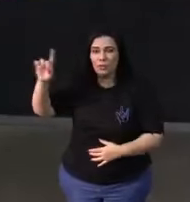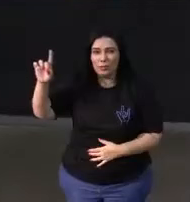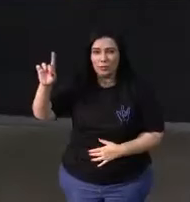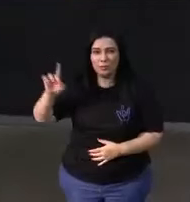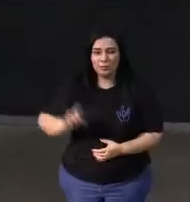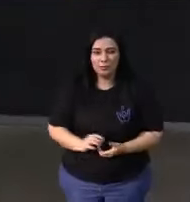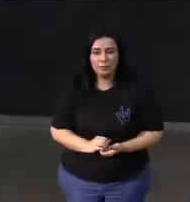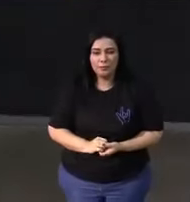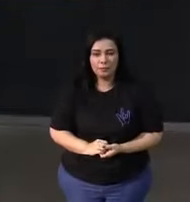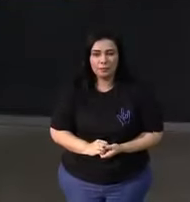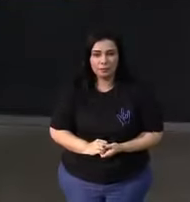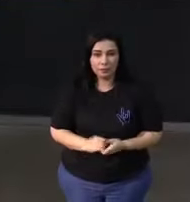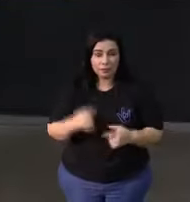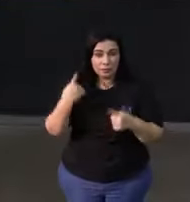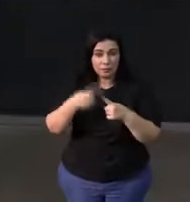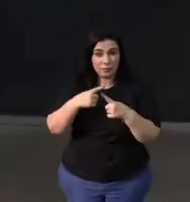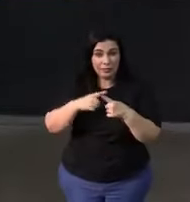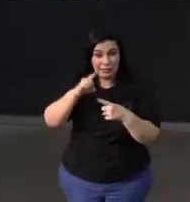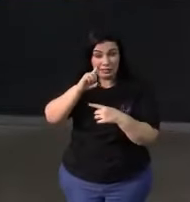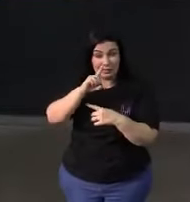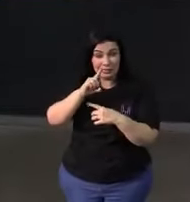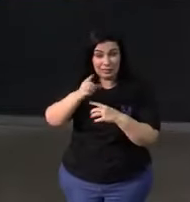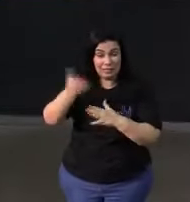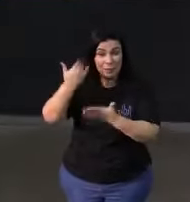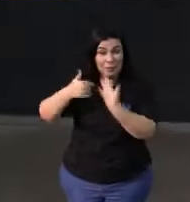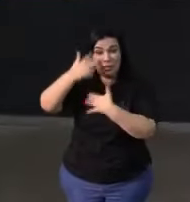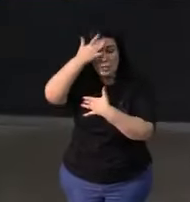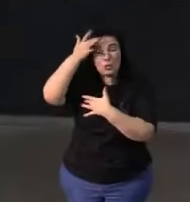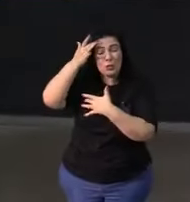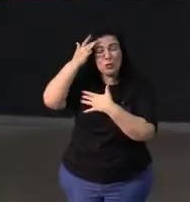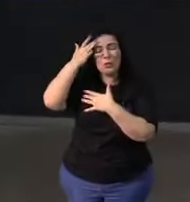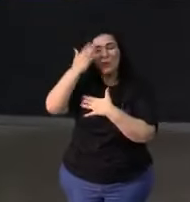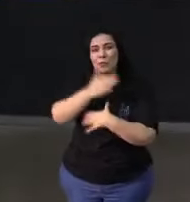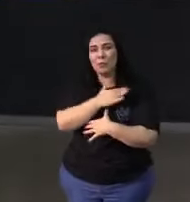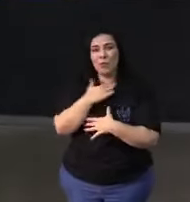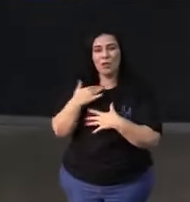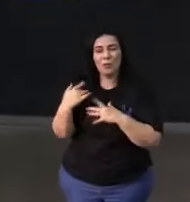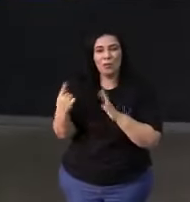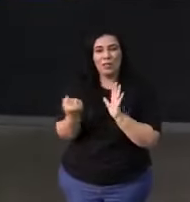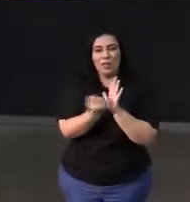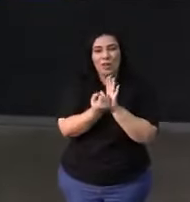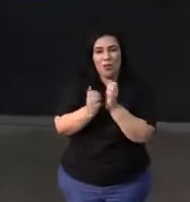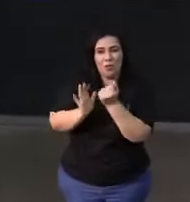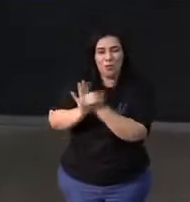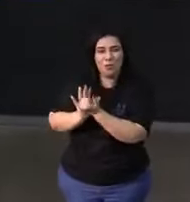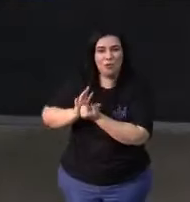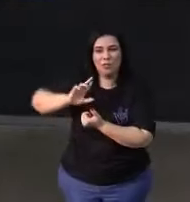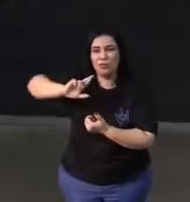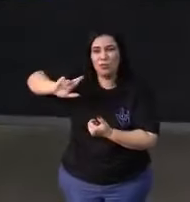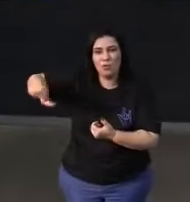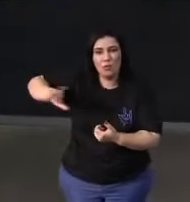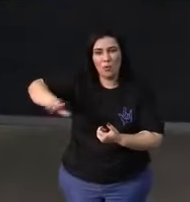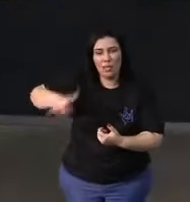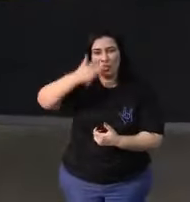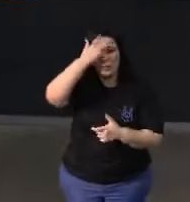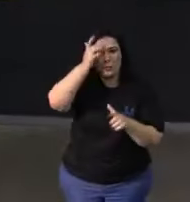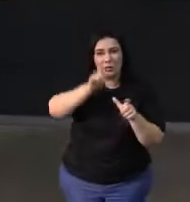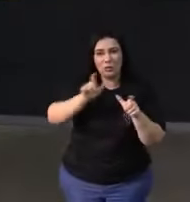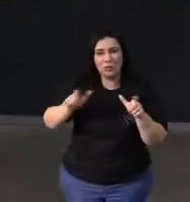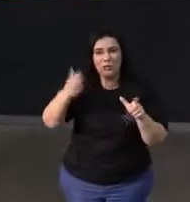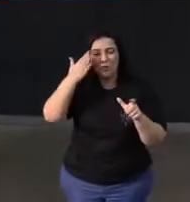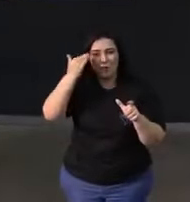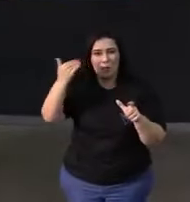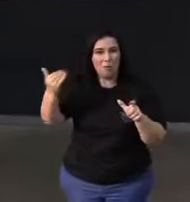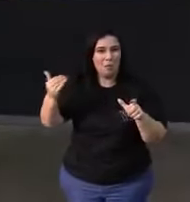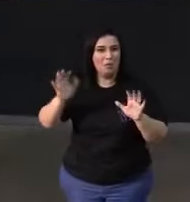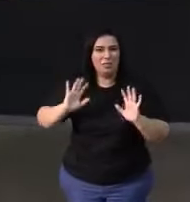Nazaré. Porque quem morreu na cruz do Calvário não foi Calvino, não foi John Wesley, não foi Moody,